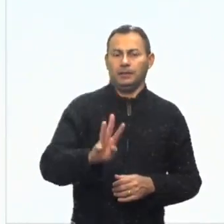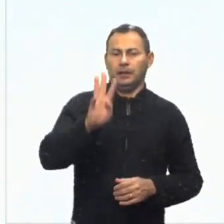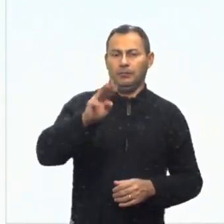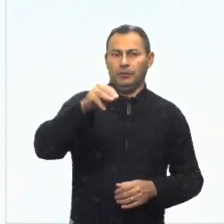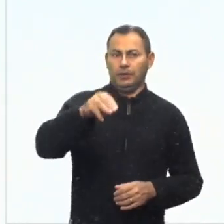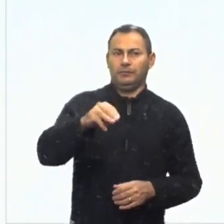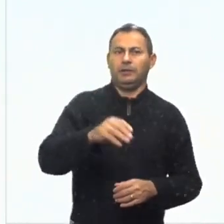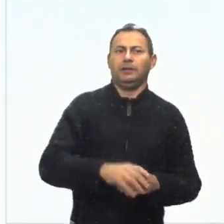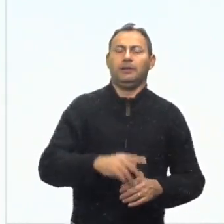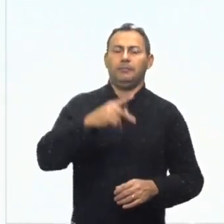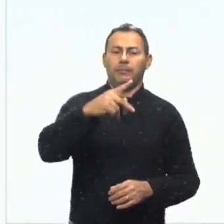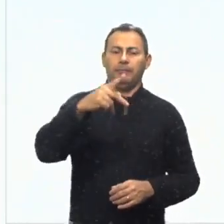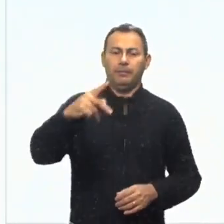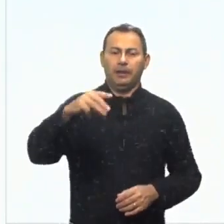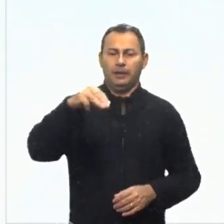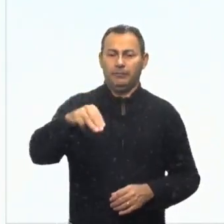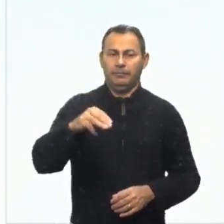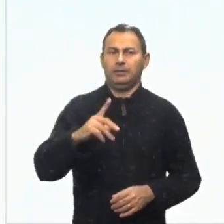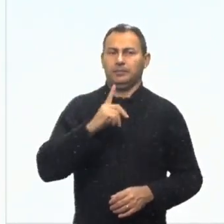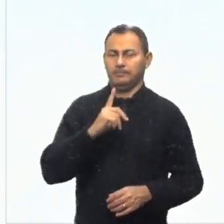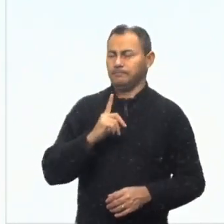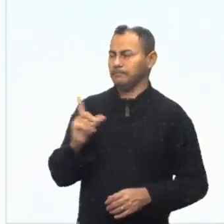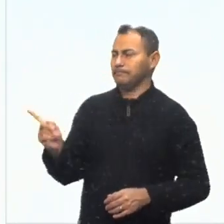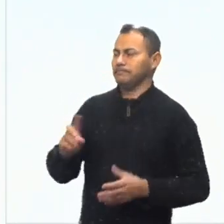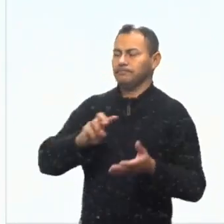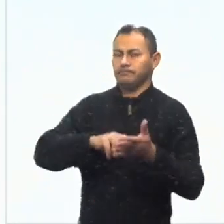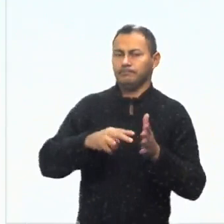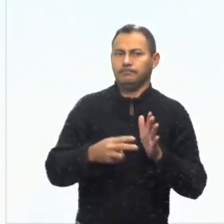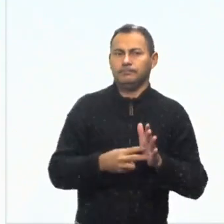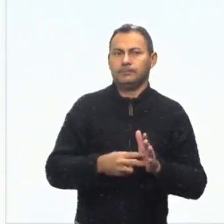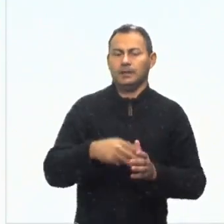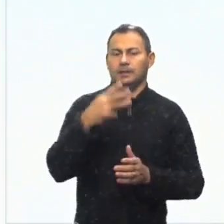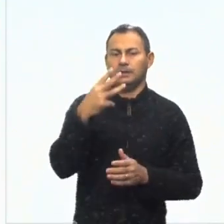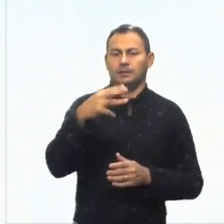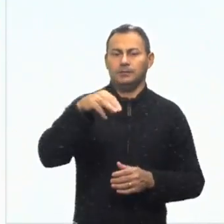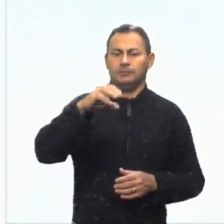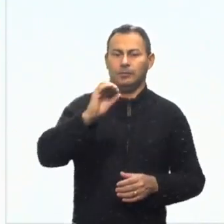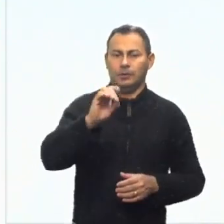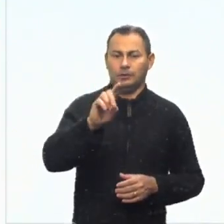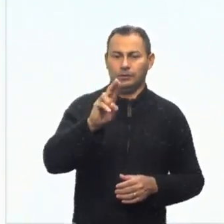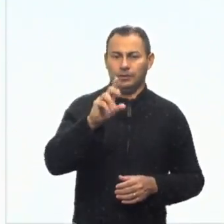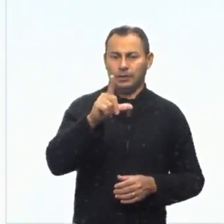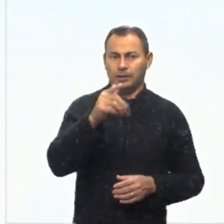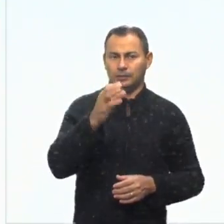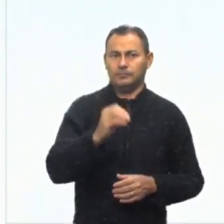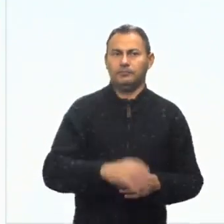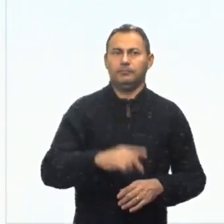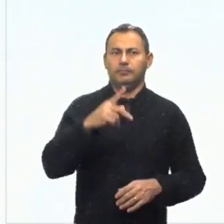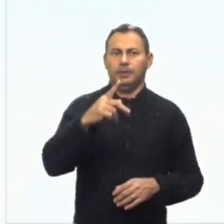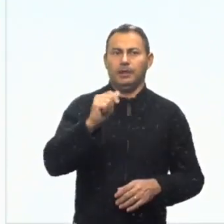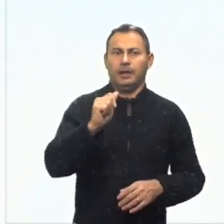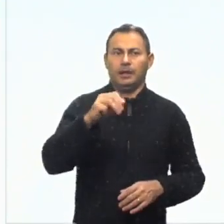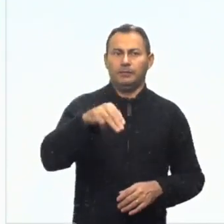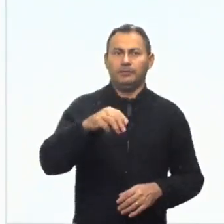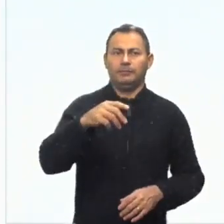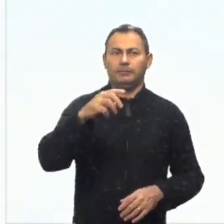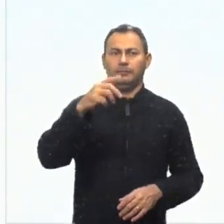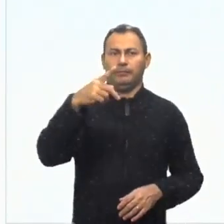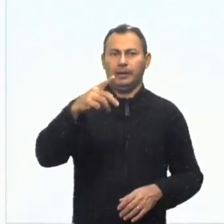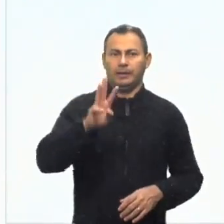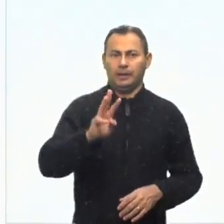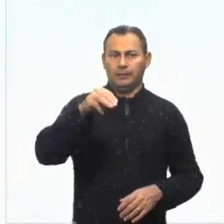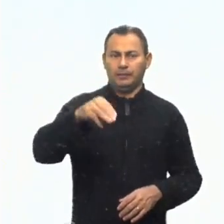PWM e PPM. O que significam essas três modulações? PAM, PWM